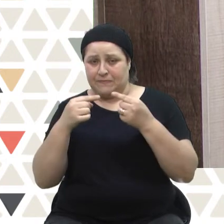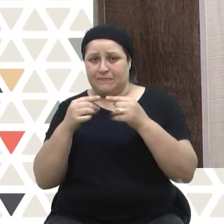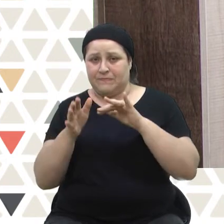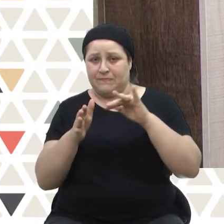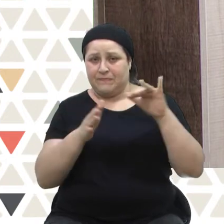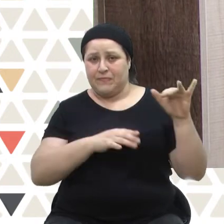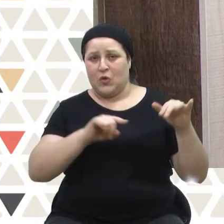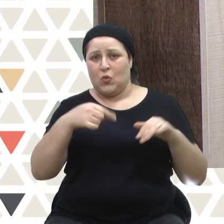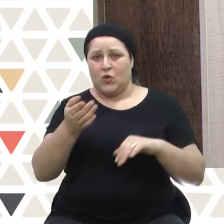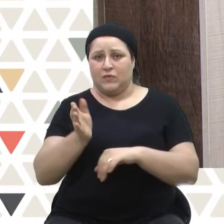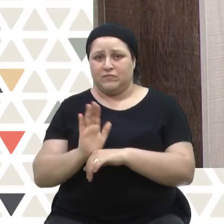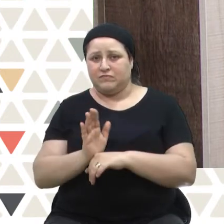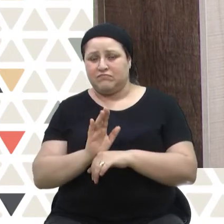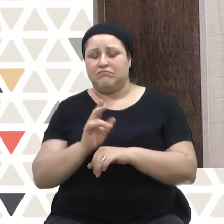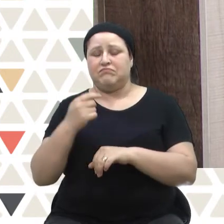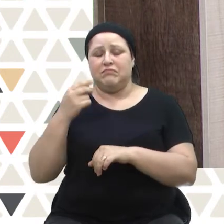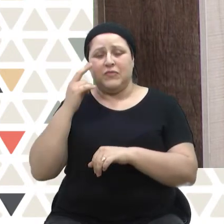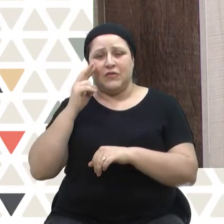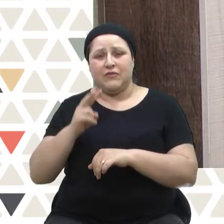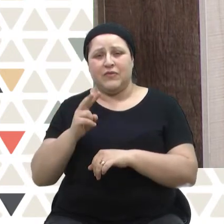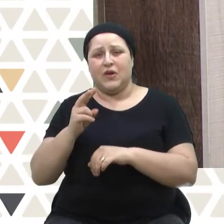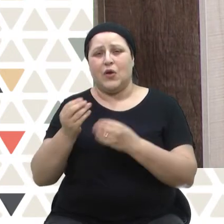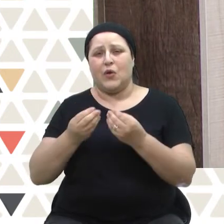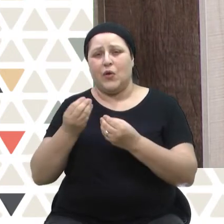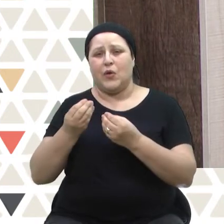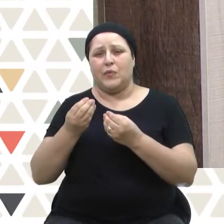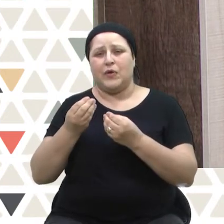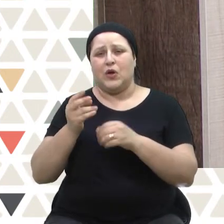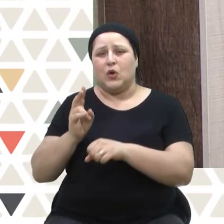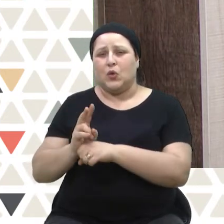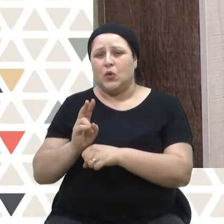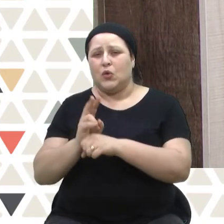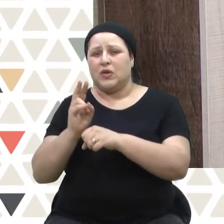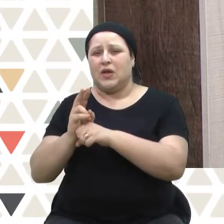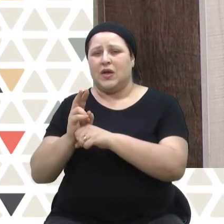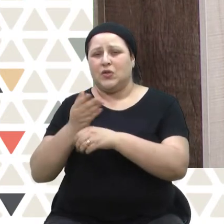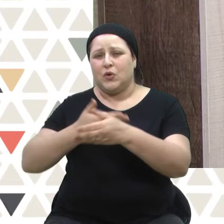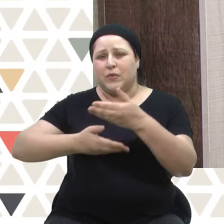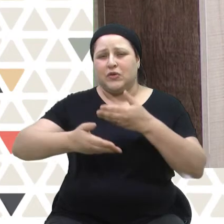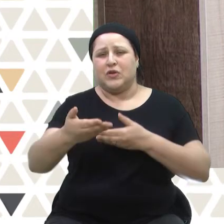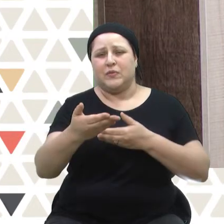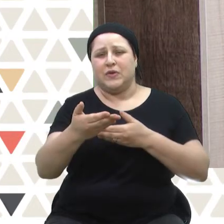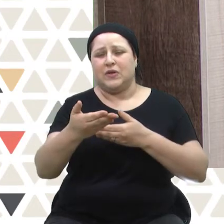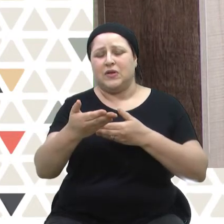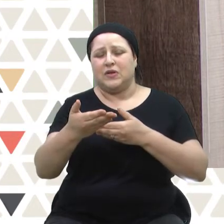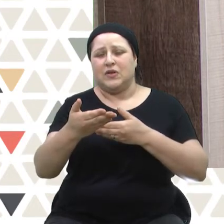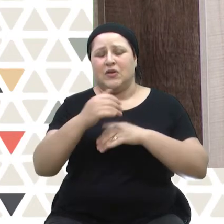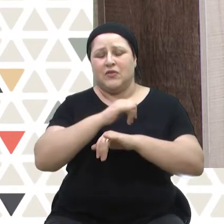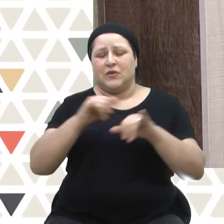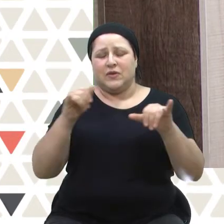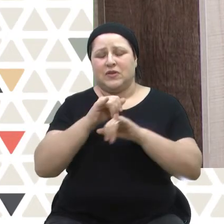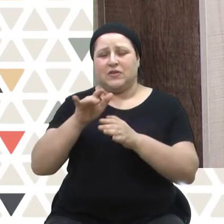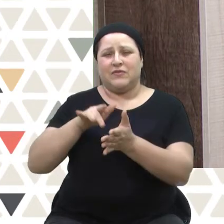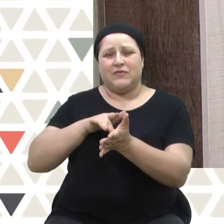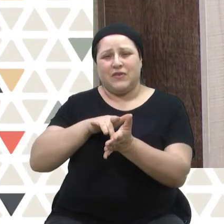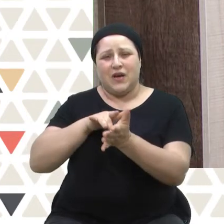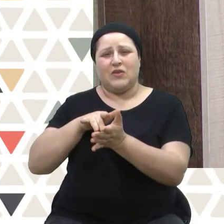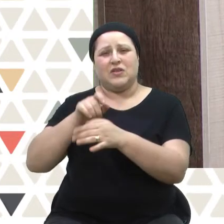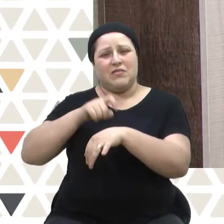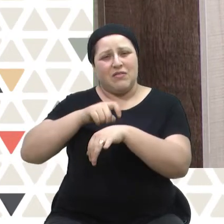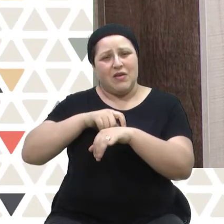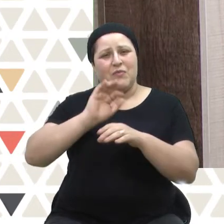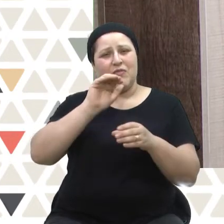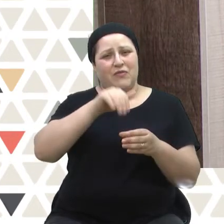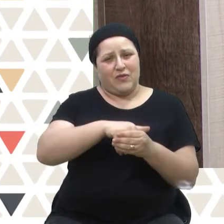de disseminar ódio e conflito. No próximo vídeo, entenderemos mais sobre o cuidado com o compartilhamento de informações